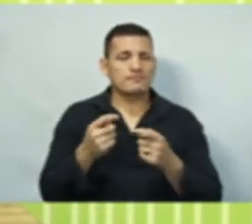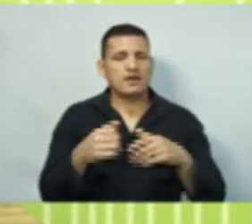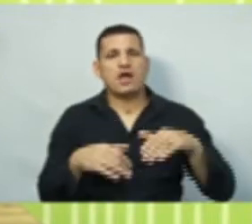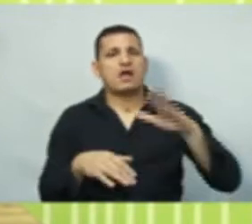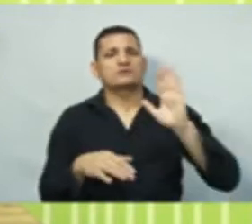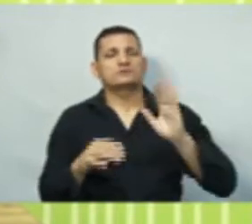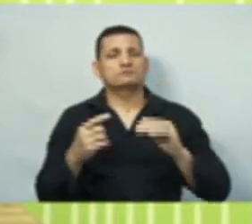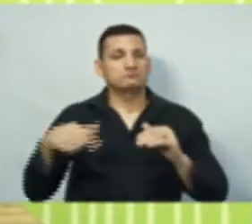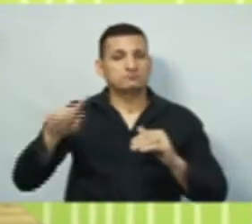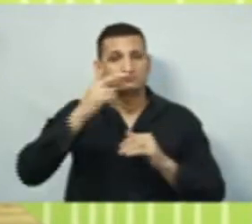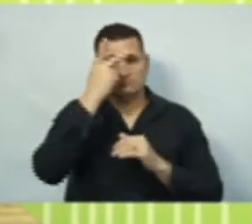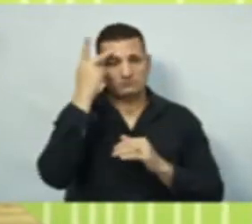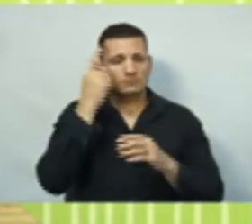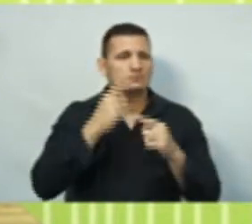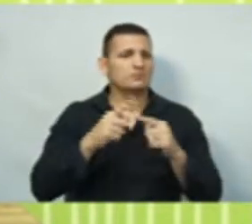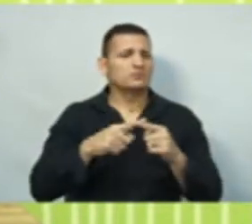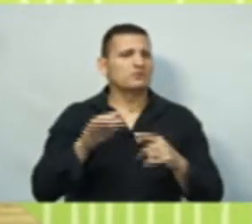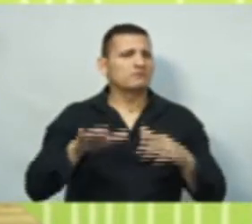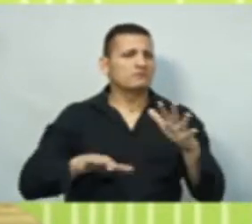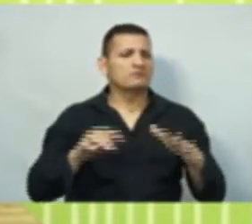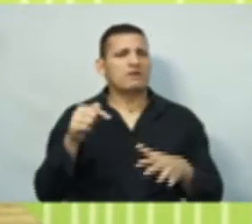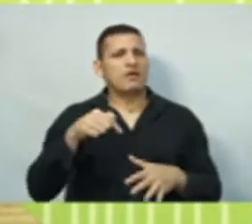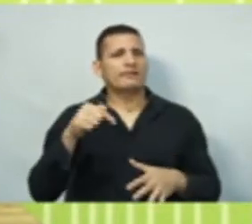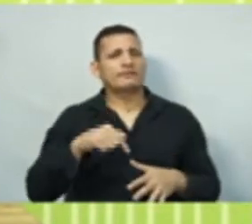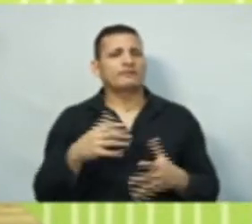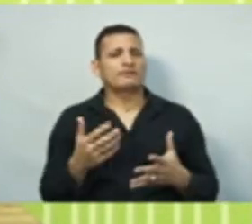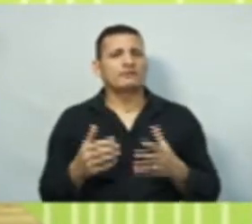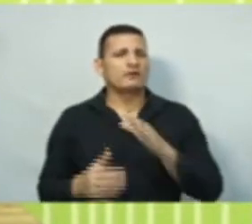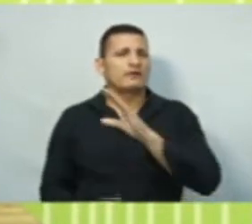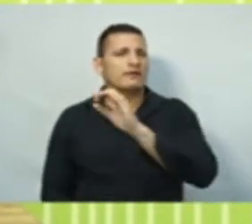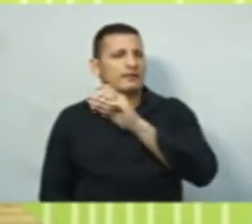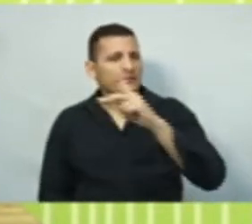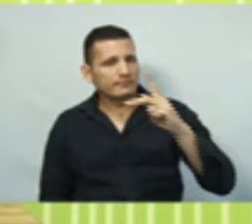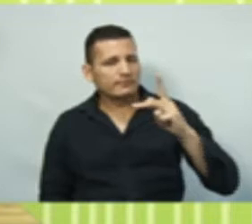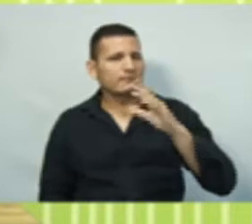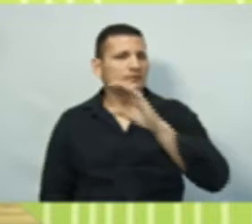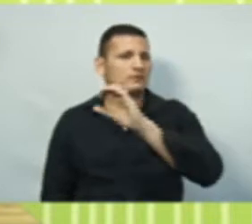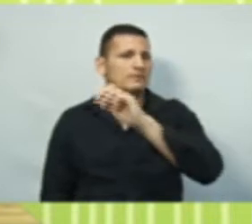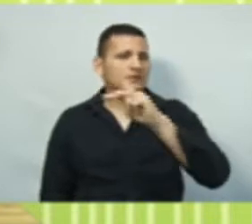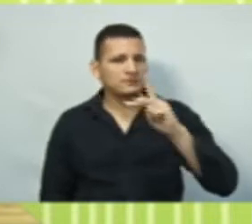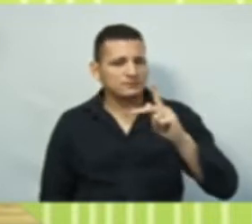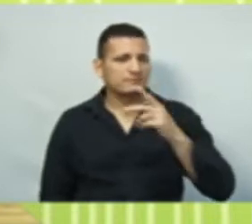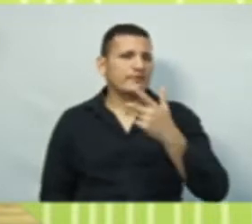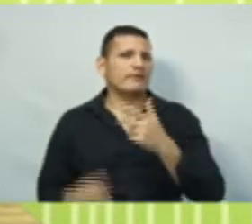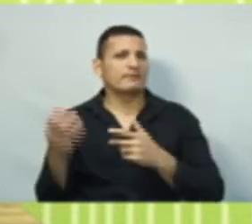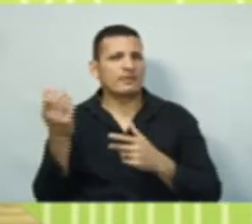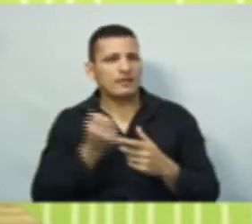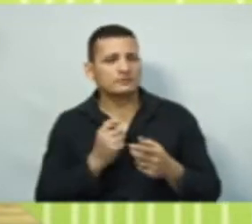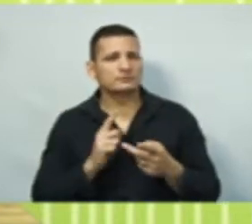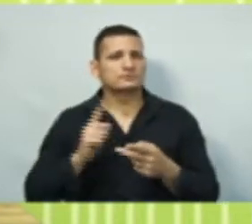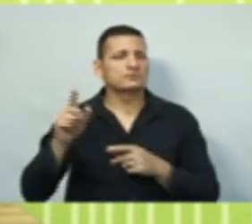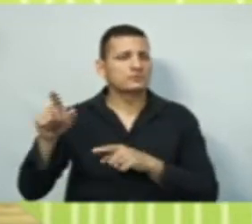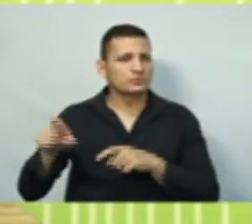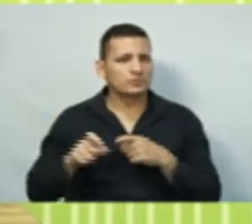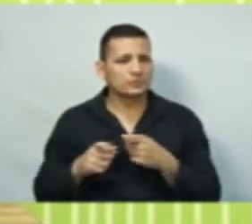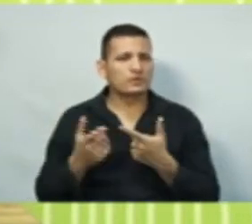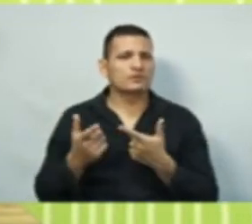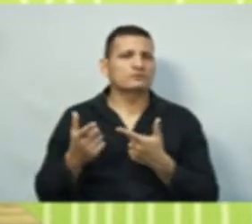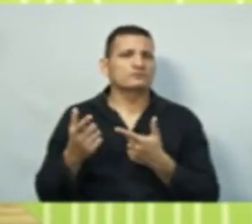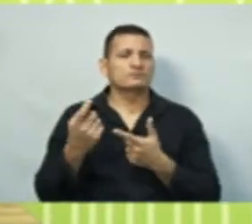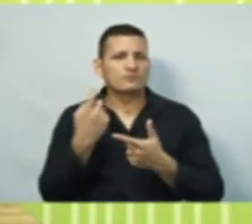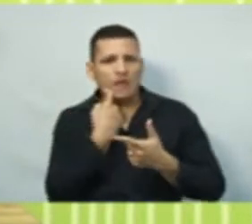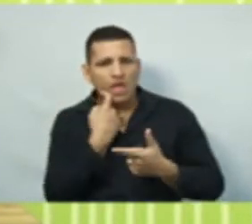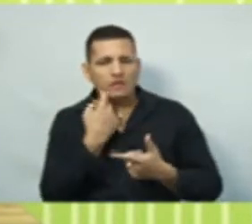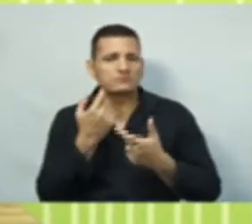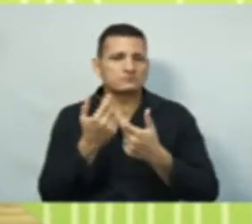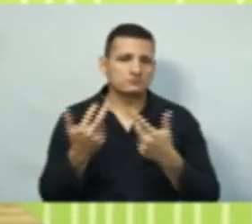pessoas, porque às vezes a gente fica aqui falando, cooperativas, aí a gente cita leite, agricultura, pecuária.